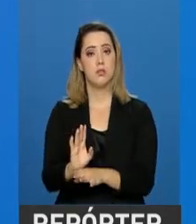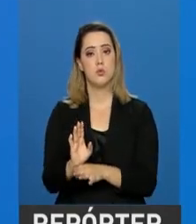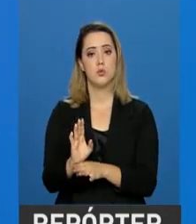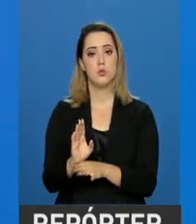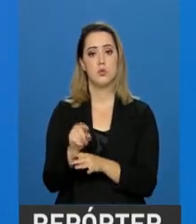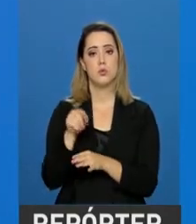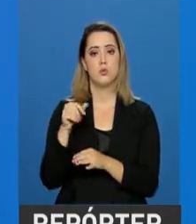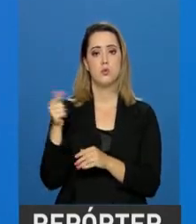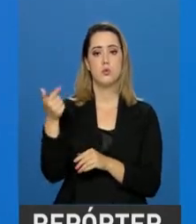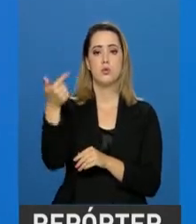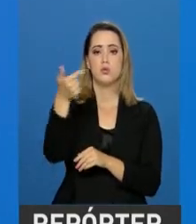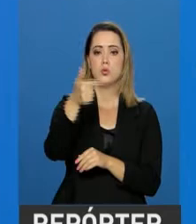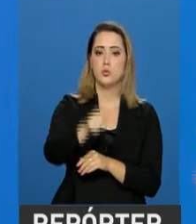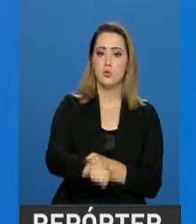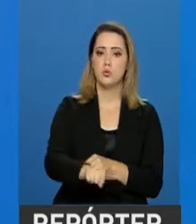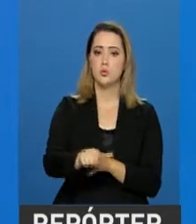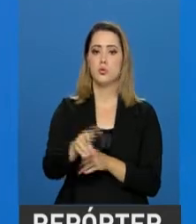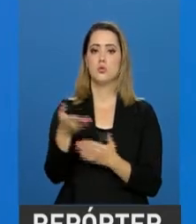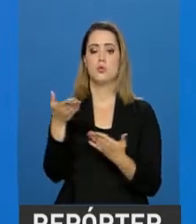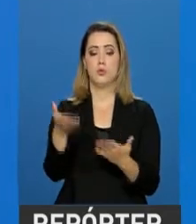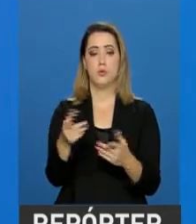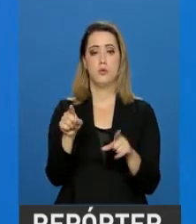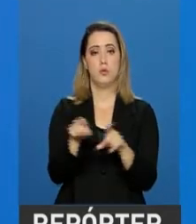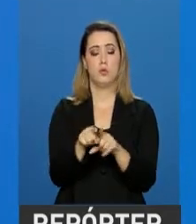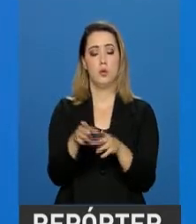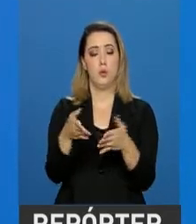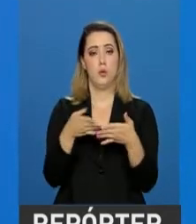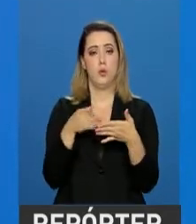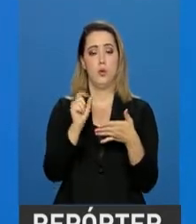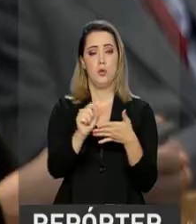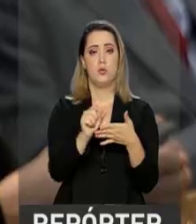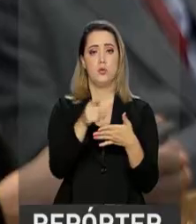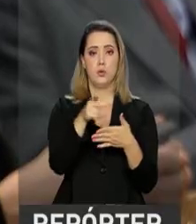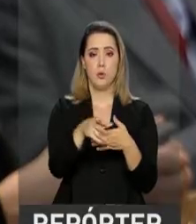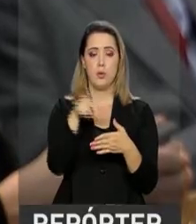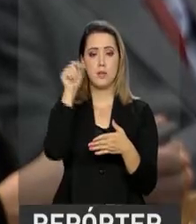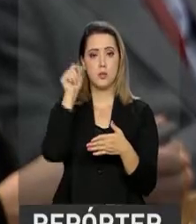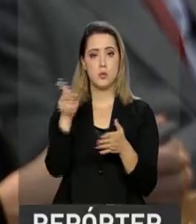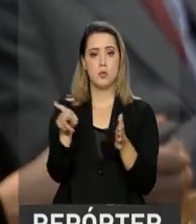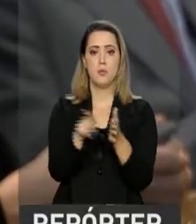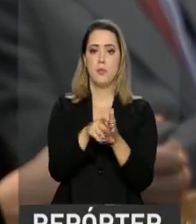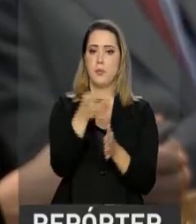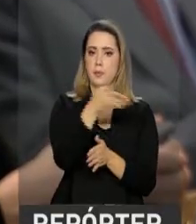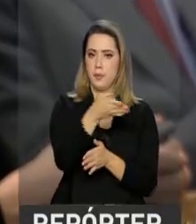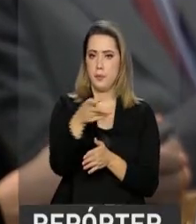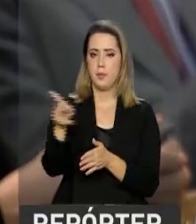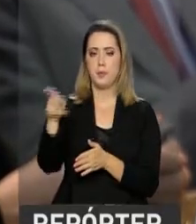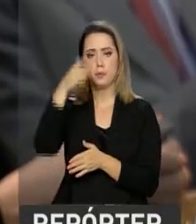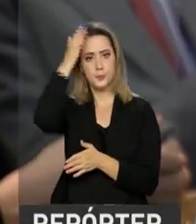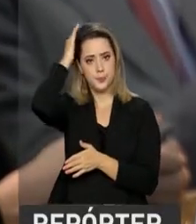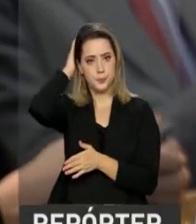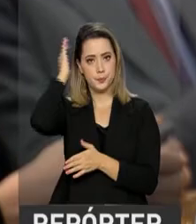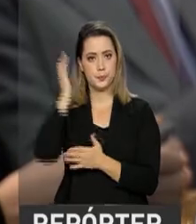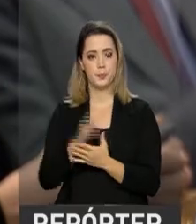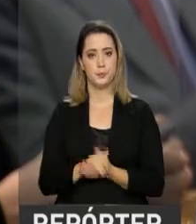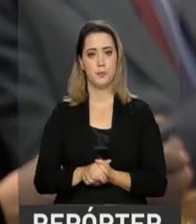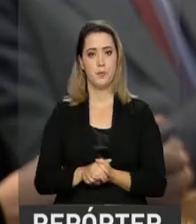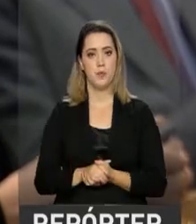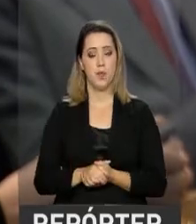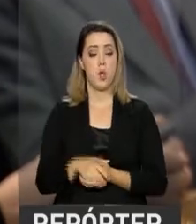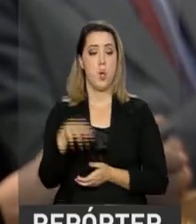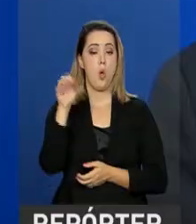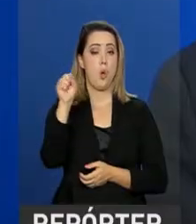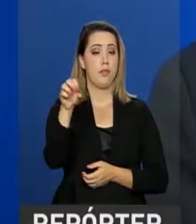mais uma vez com essa medida é decidida pelo senhor de